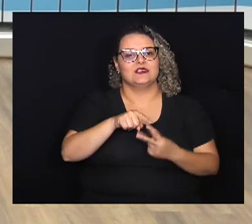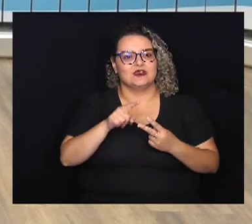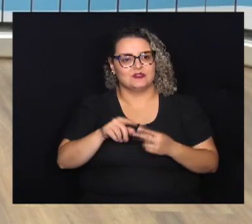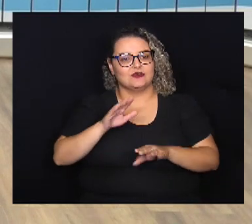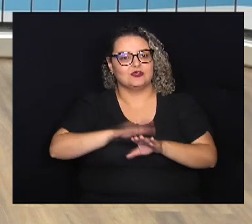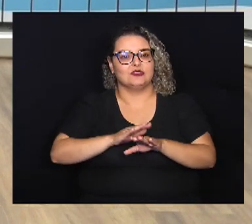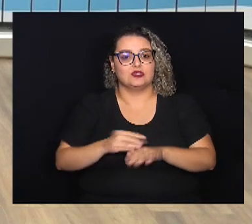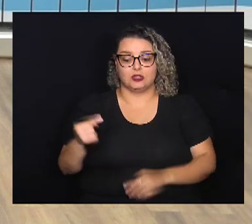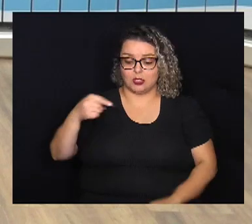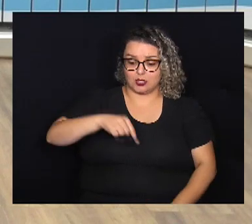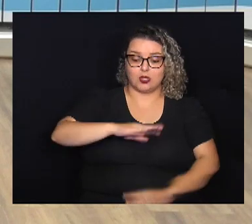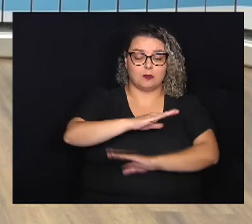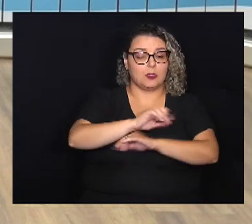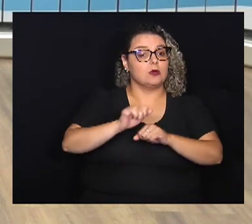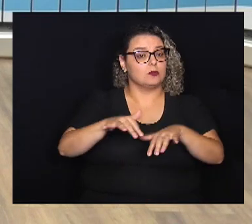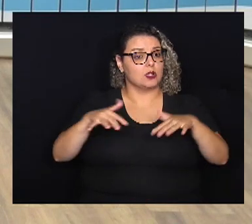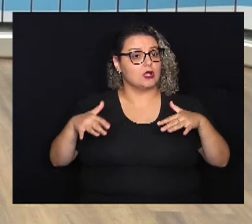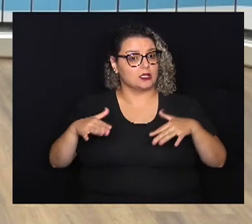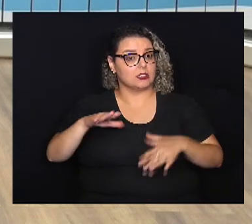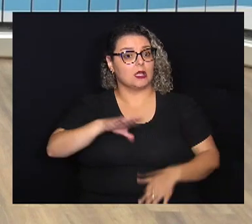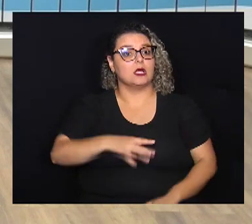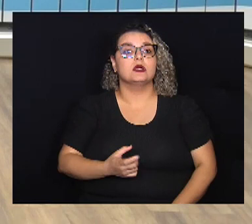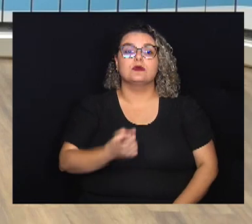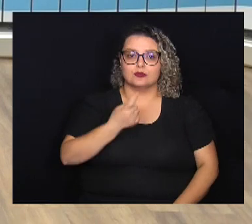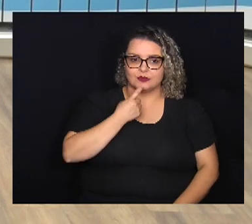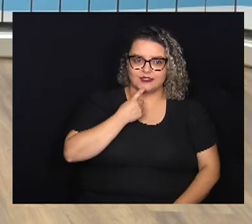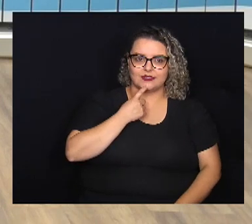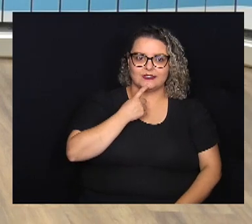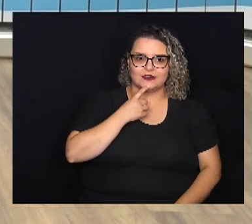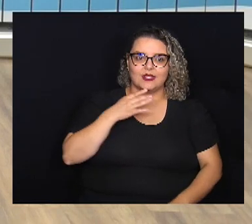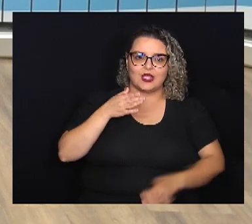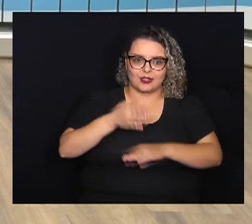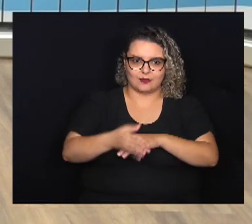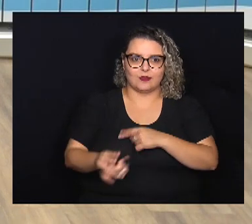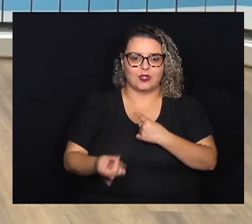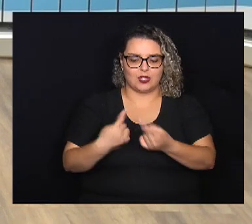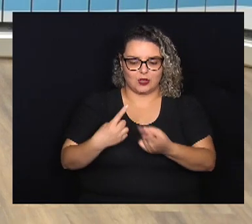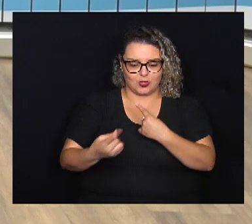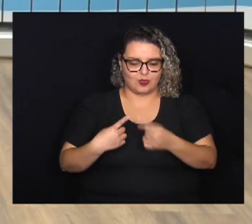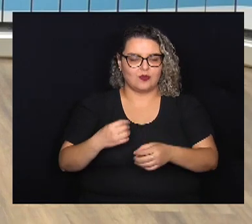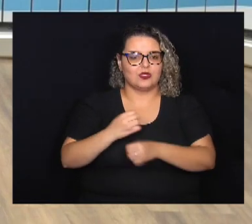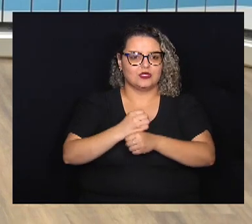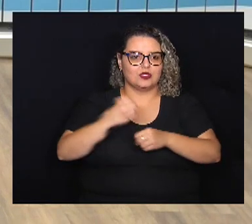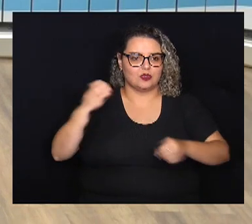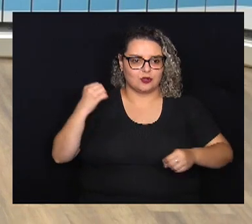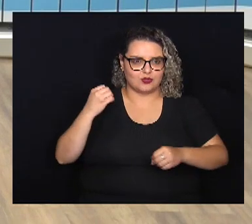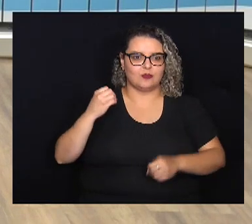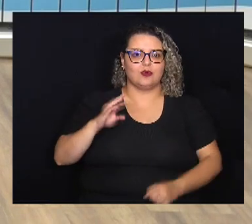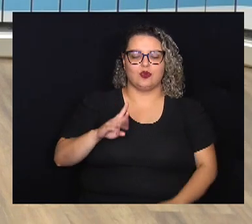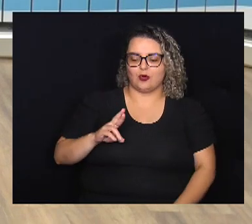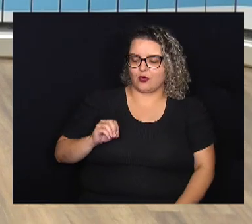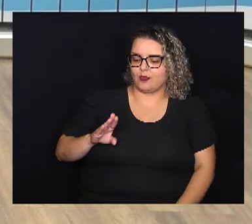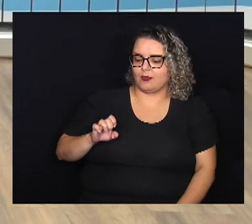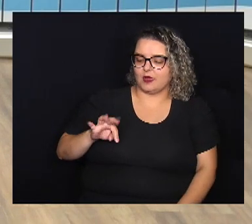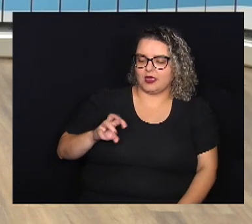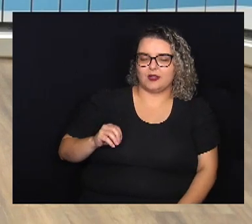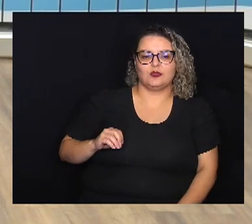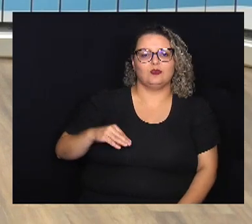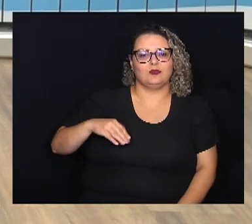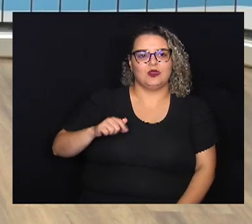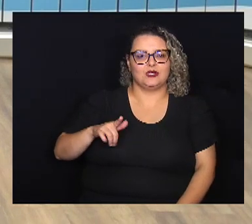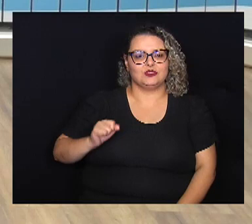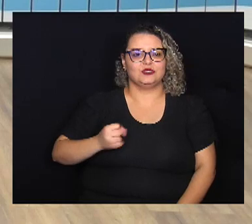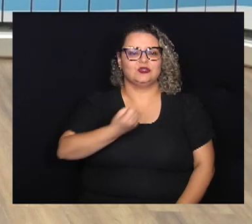vindo até o plenário da Câmara Municipal de Campinas a entrada é pela avenida Engenheiro Roberto Manji número 66 no